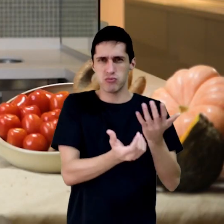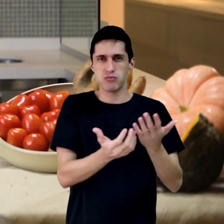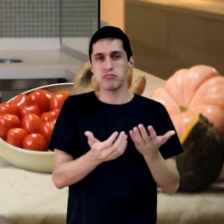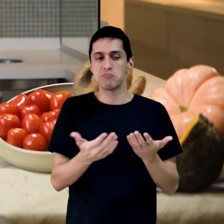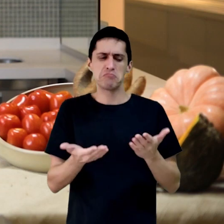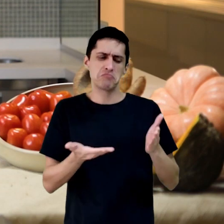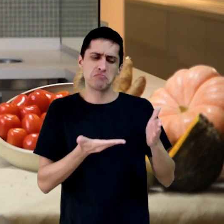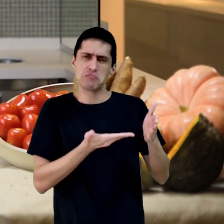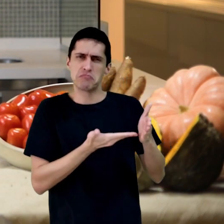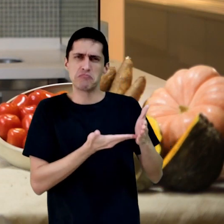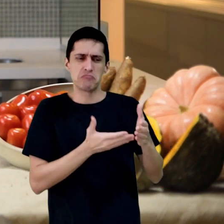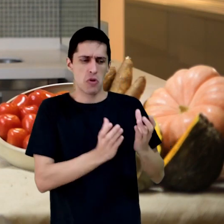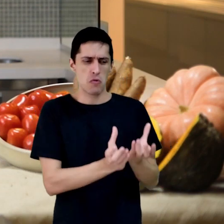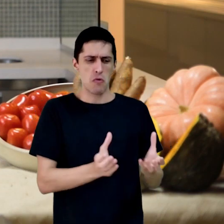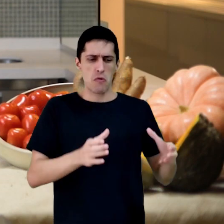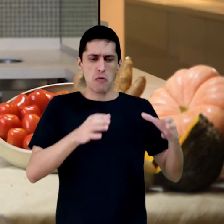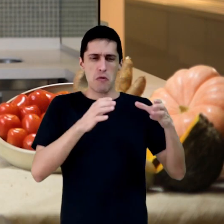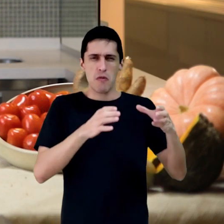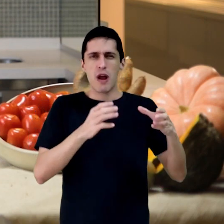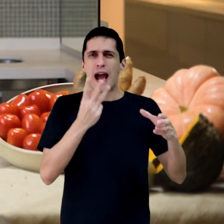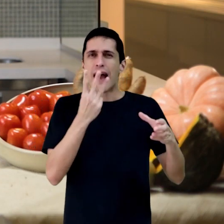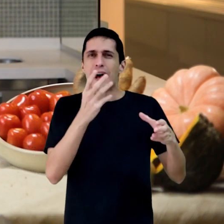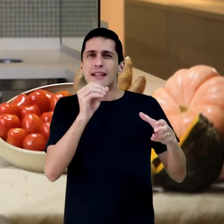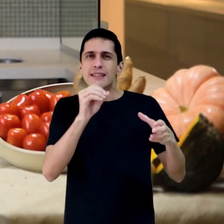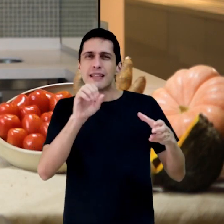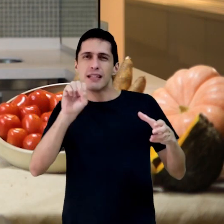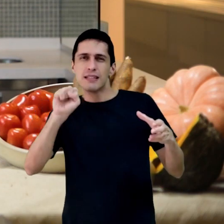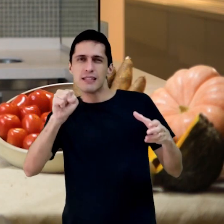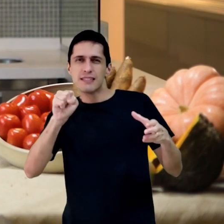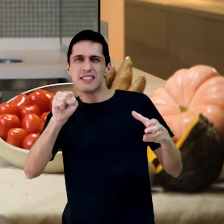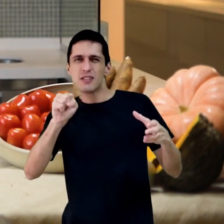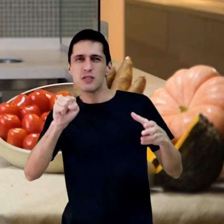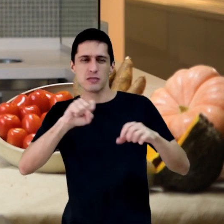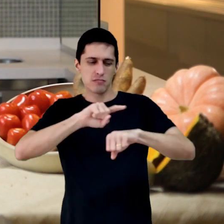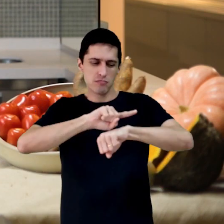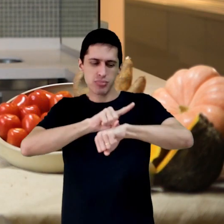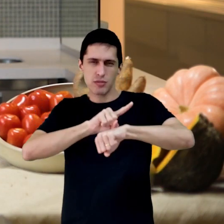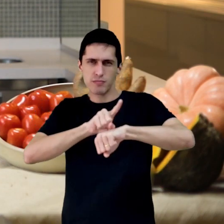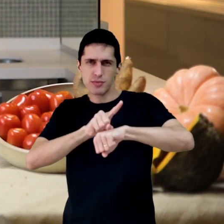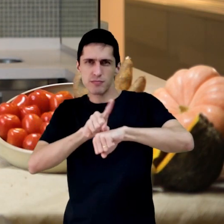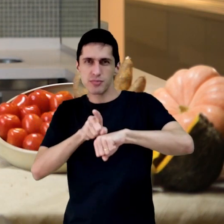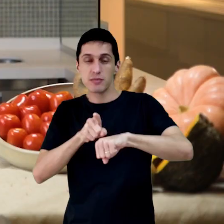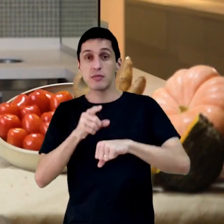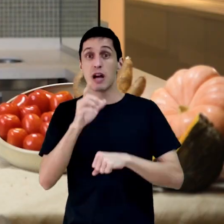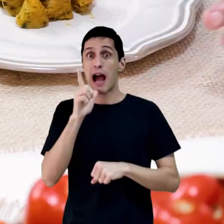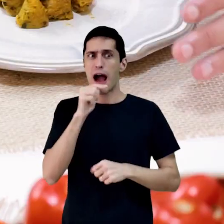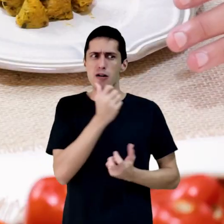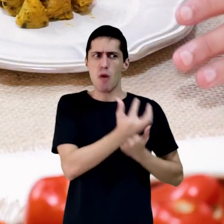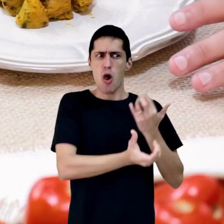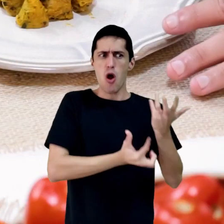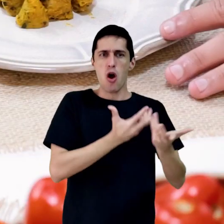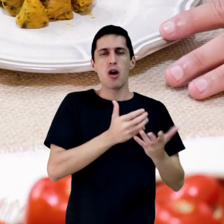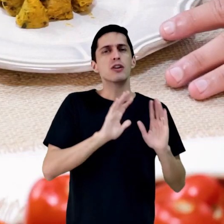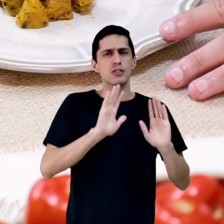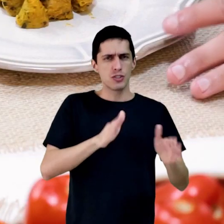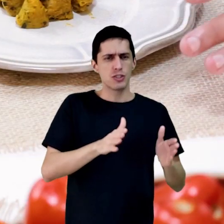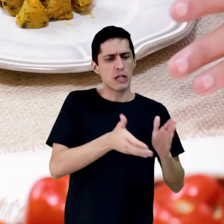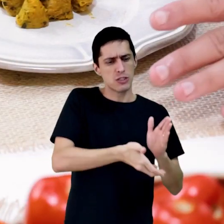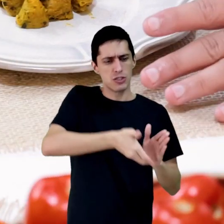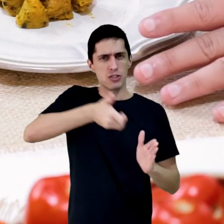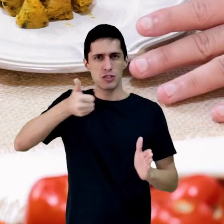30 segundos, água fervendo. Já pode tirar para poder finalizar o prato. Bom, chegamos à